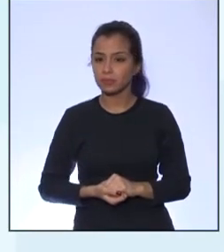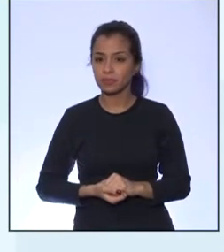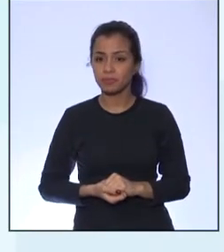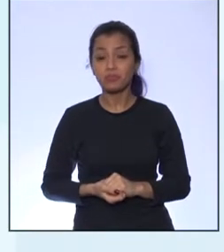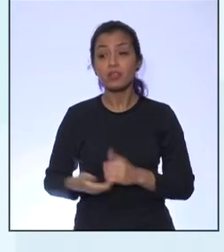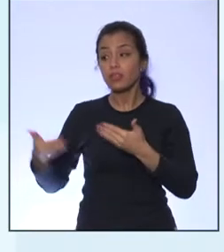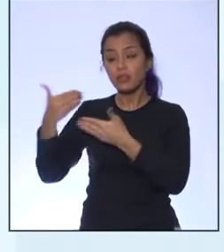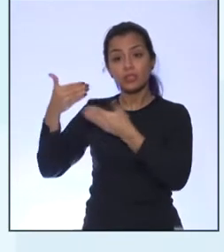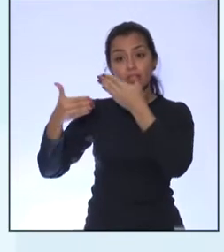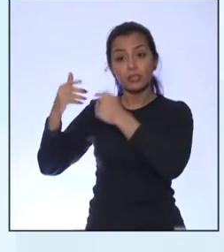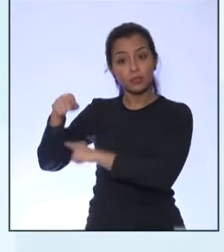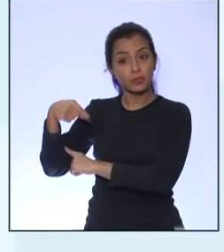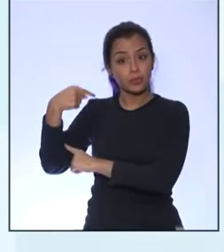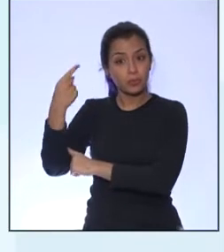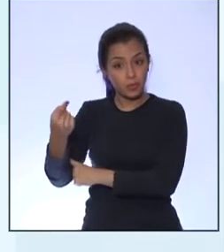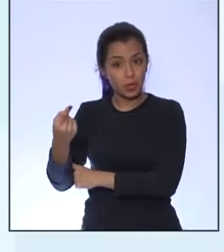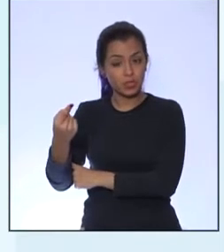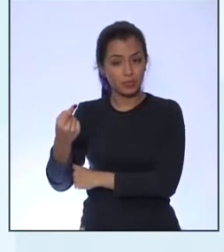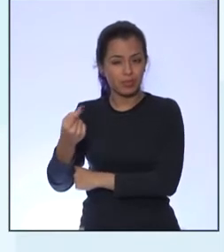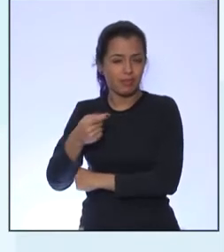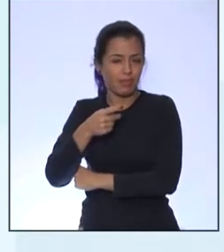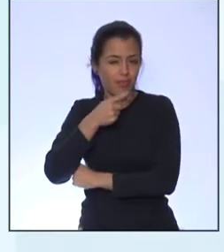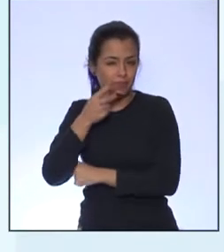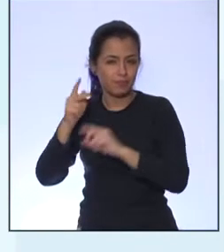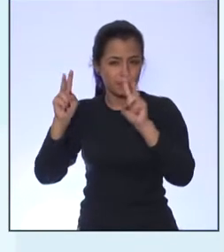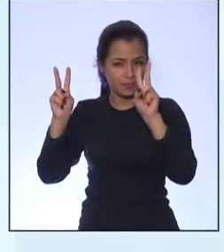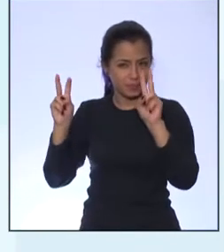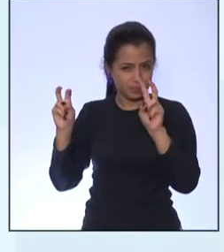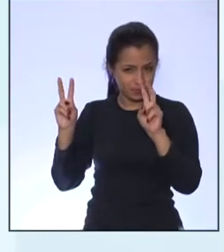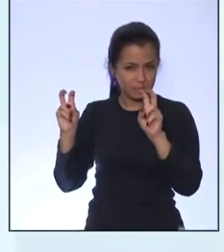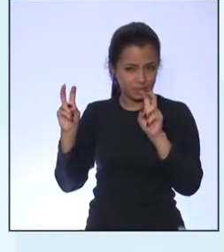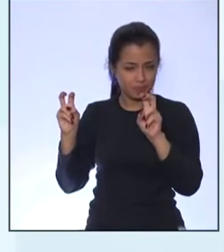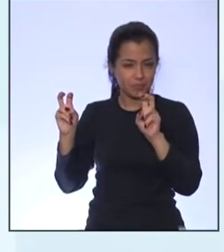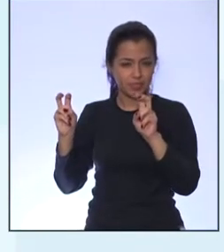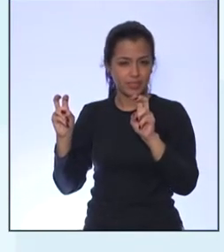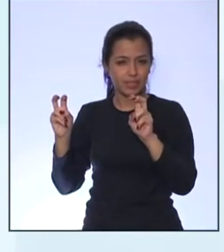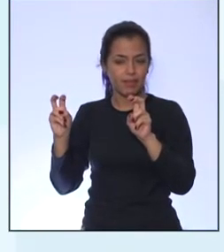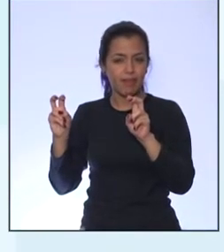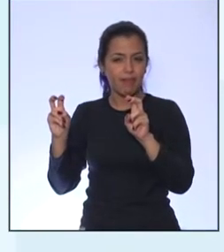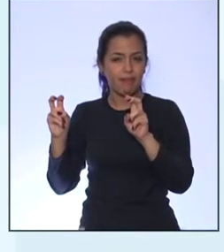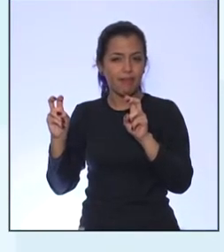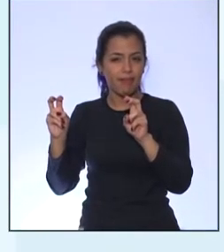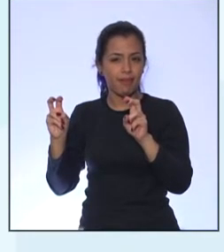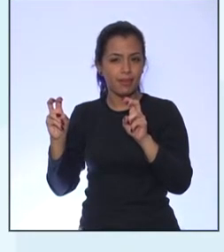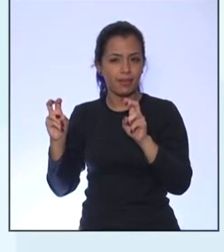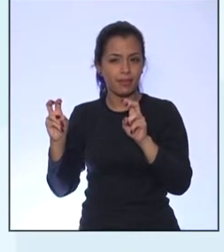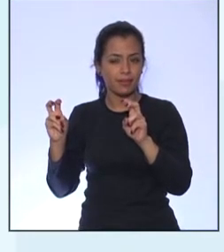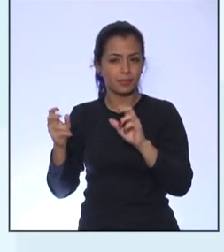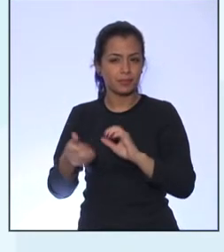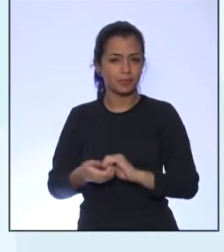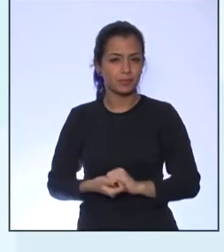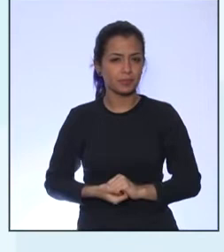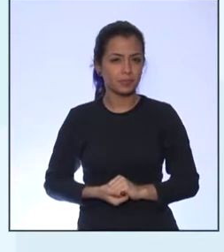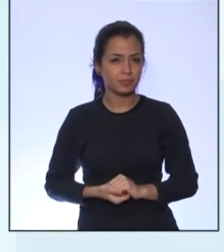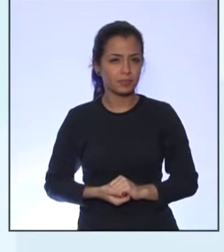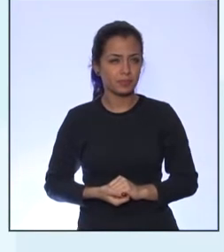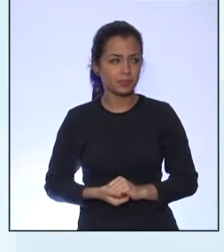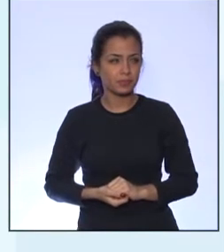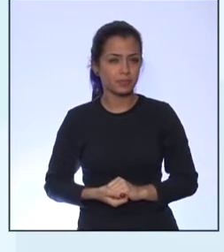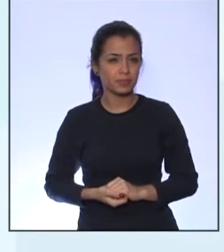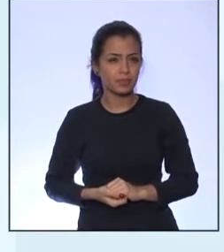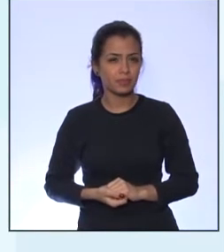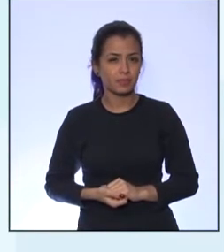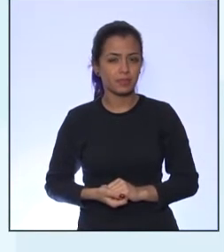próximo slide. Portanto, a espinha dorsal, são os fundamentos pedagógicos já